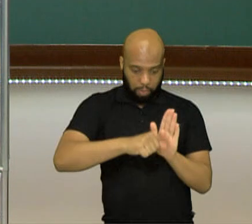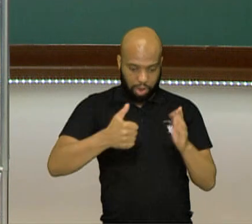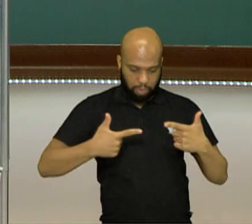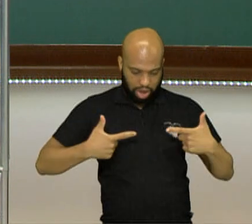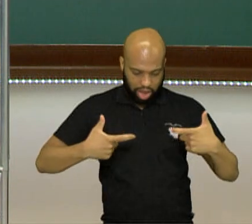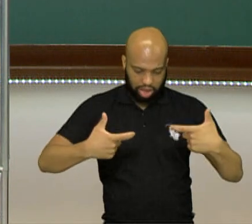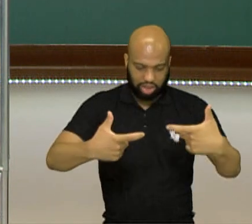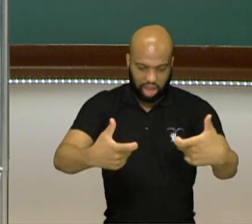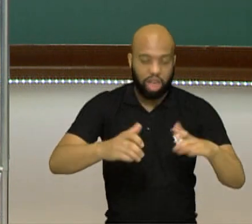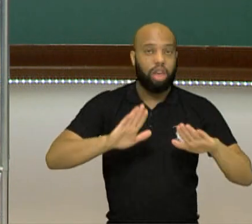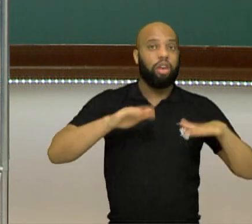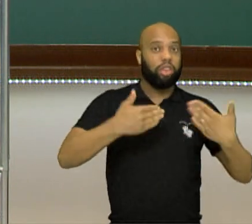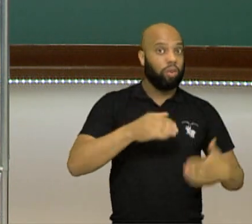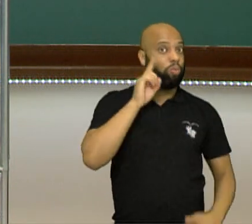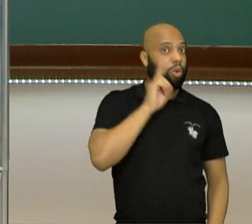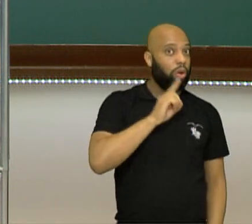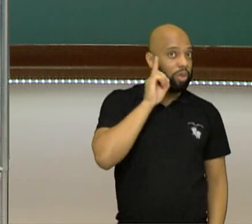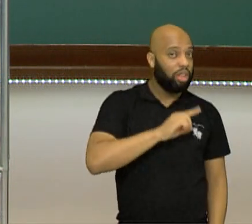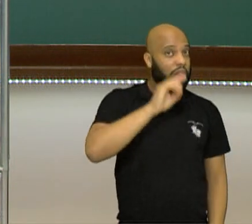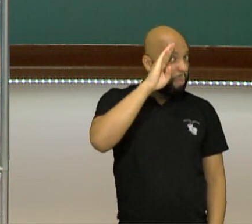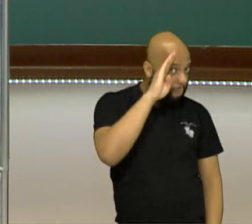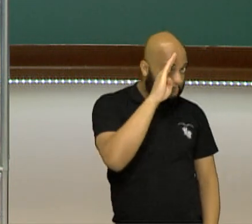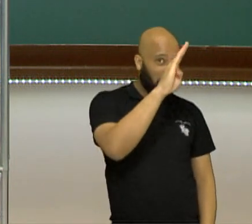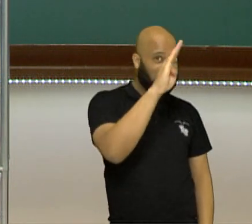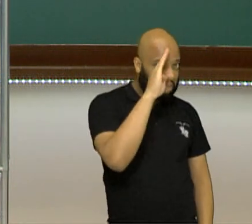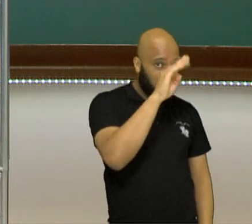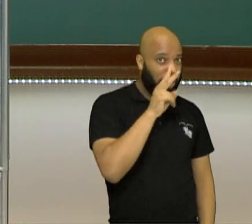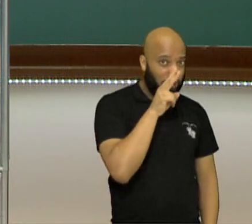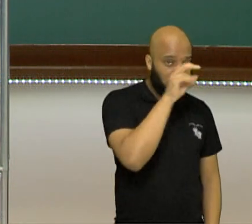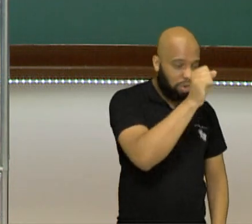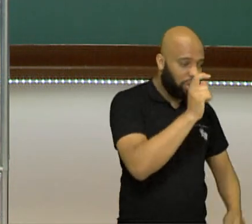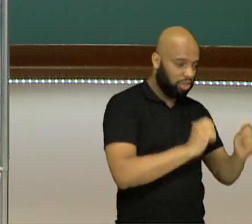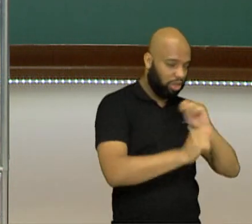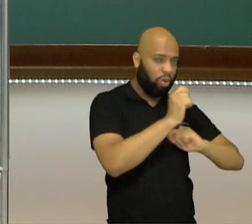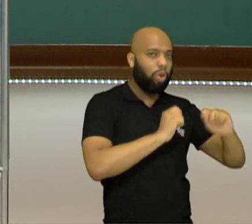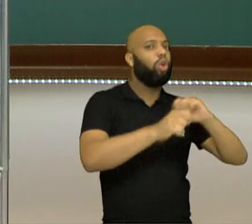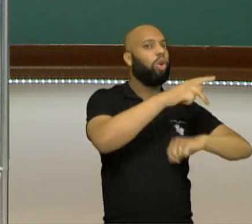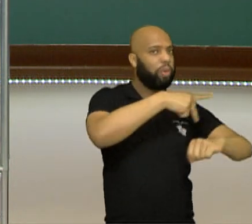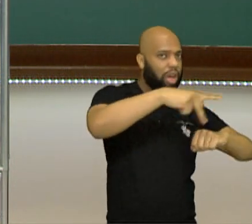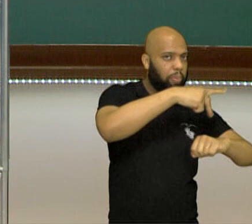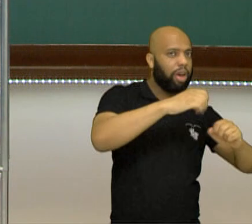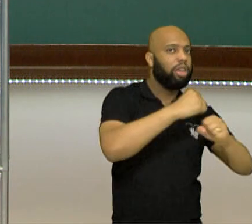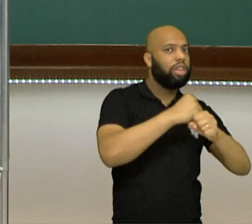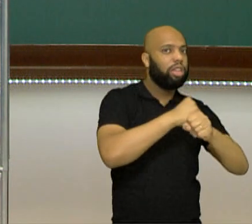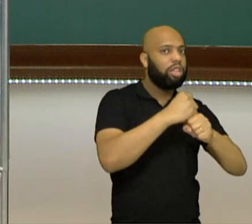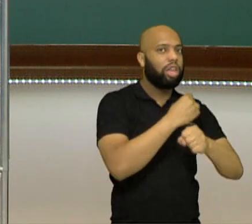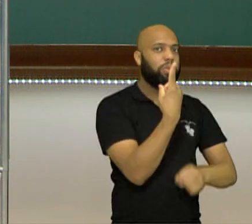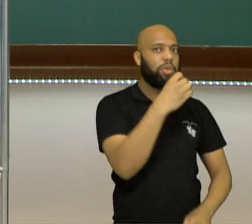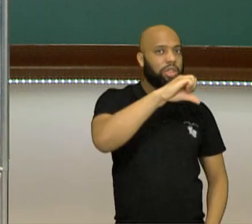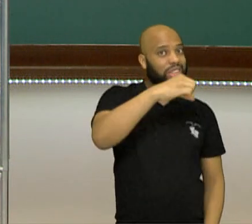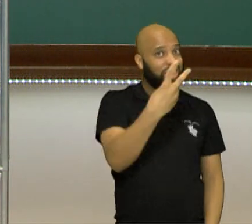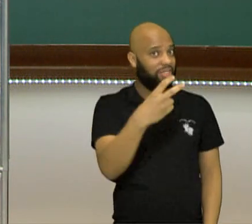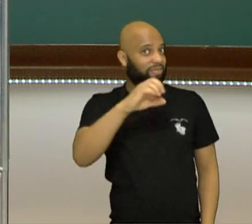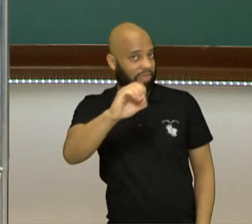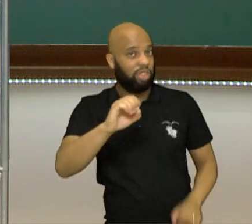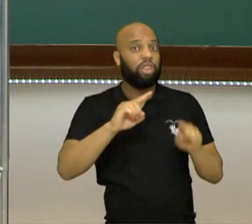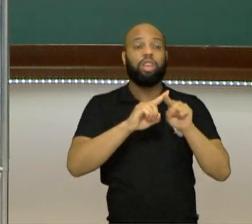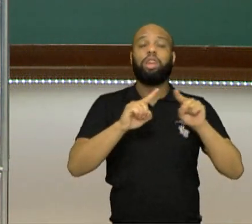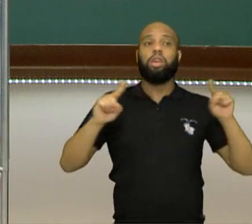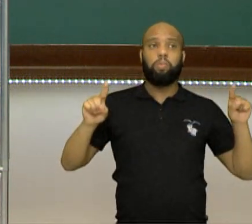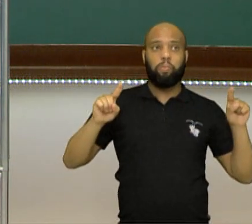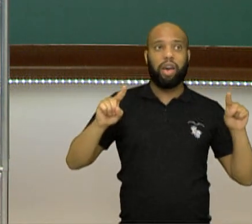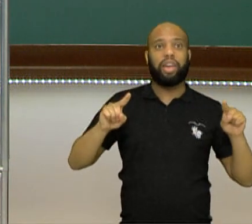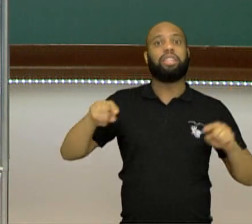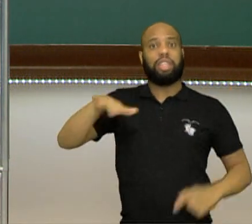o principal país, a principal potência econômica mundial na década de 1920. Mas